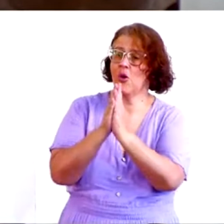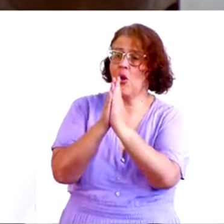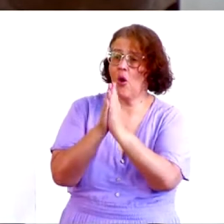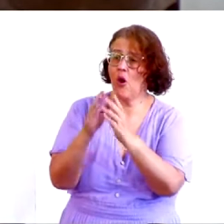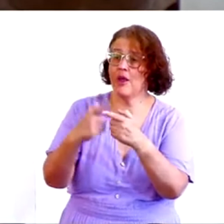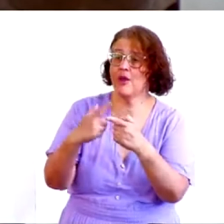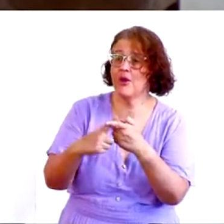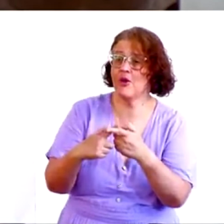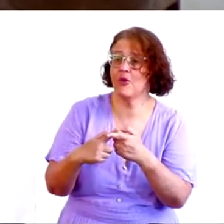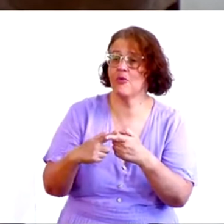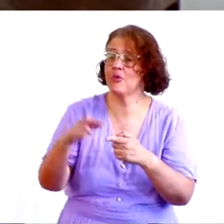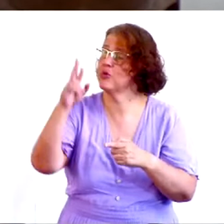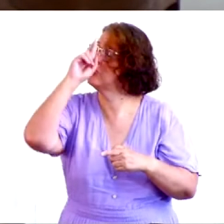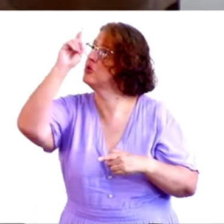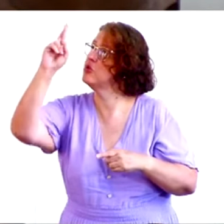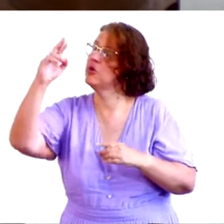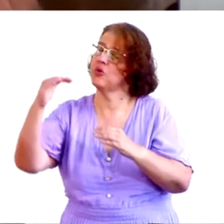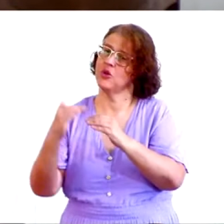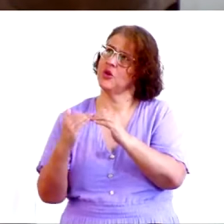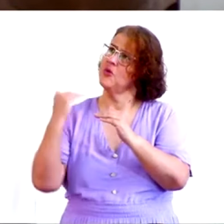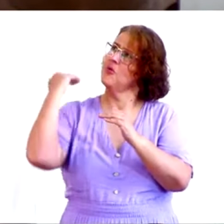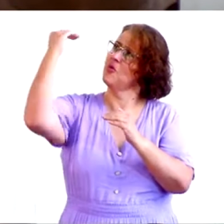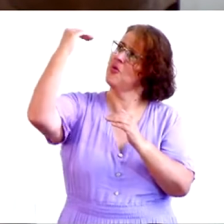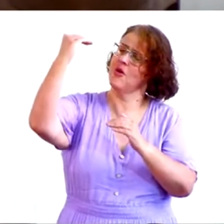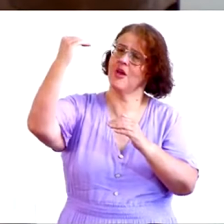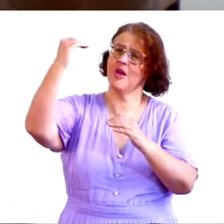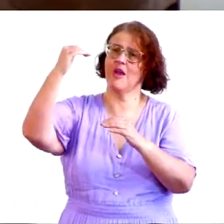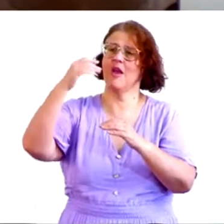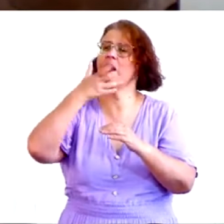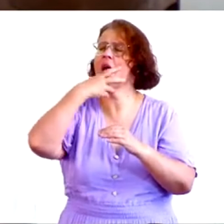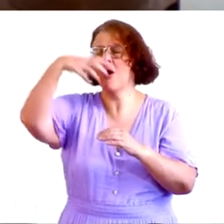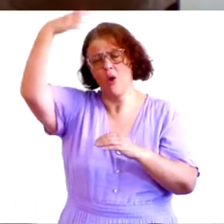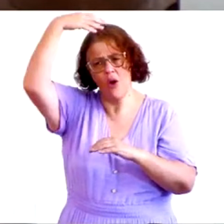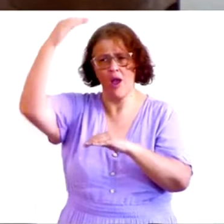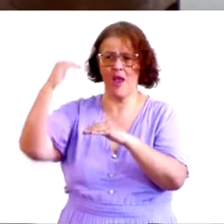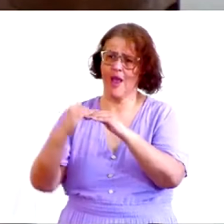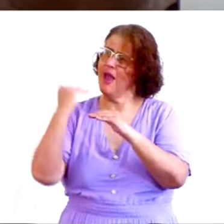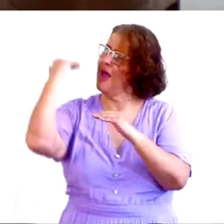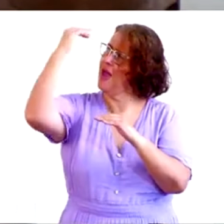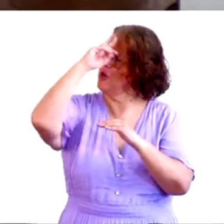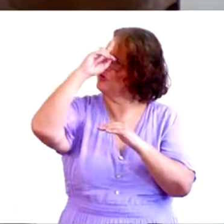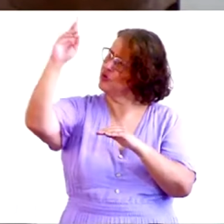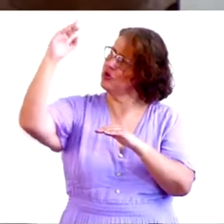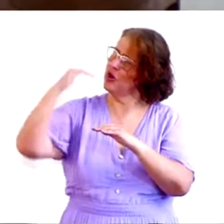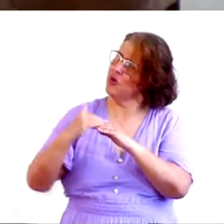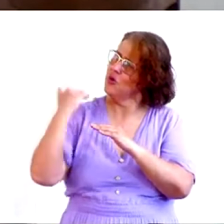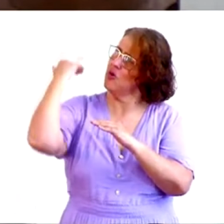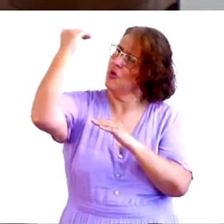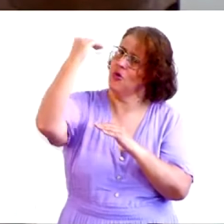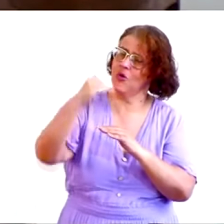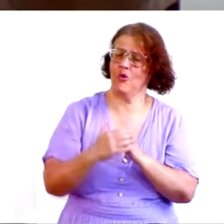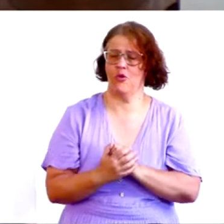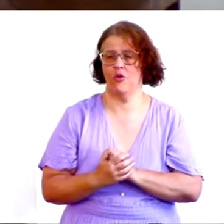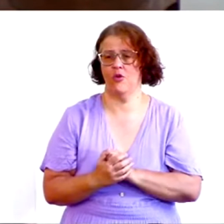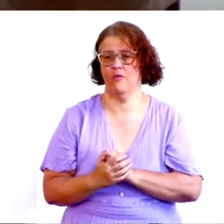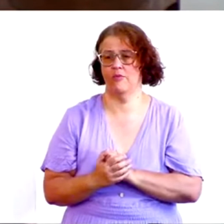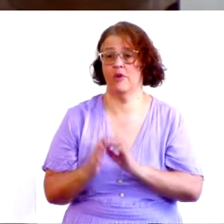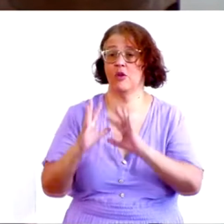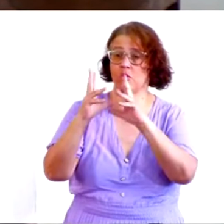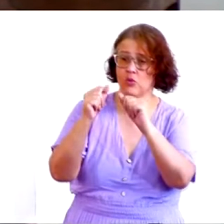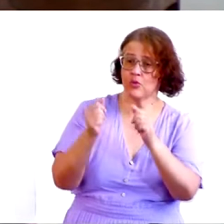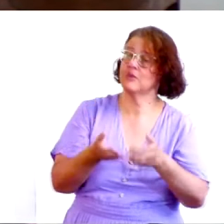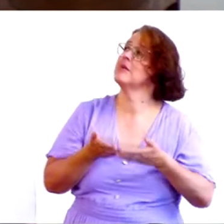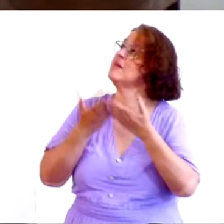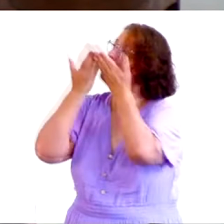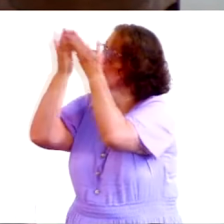o Senhor é o rei dos reis e senhor dos Senhores e todo o poder e toda honra e toda glória são dadas sempre a ele